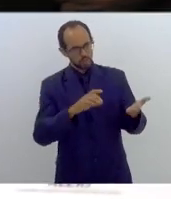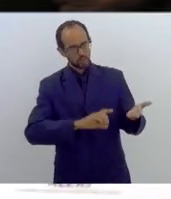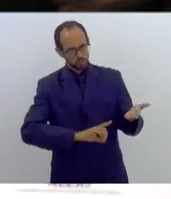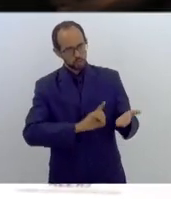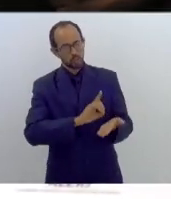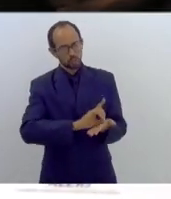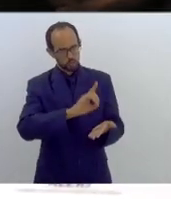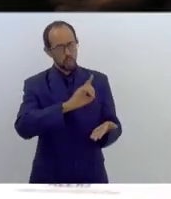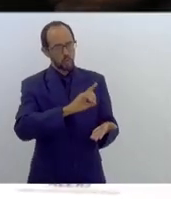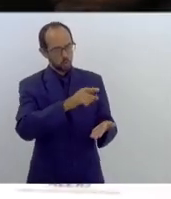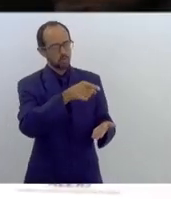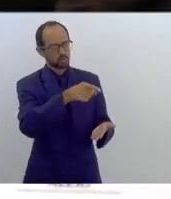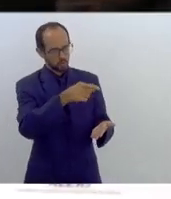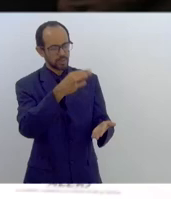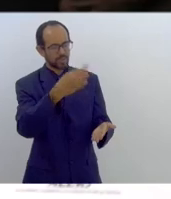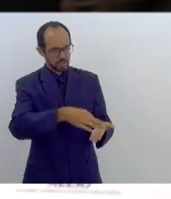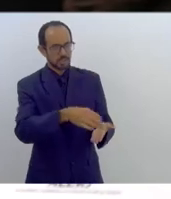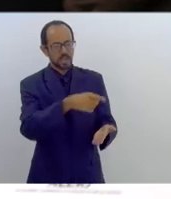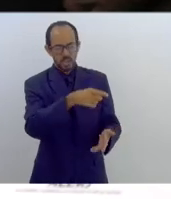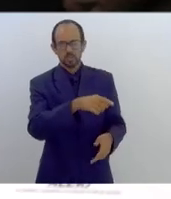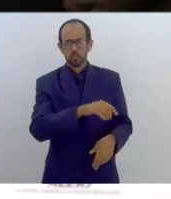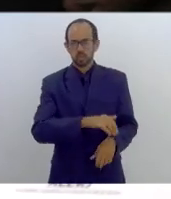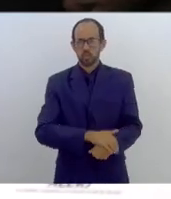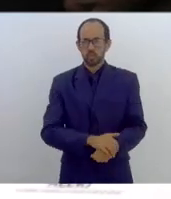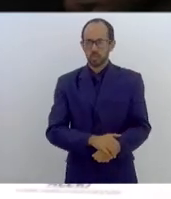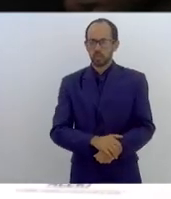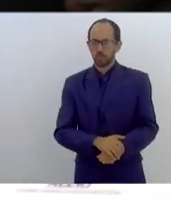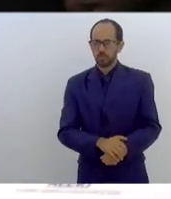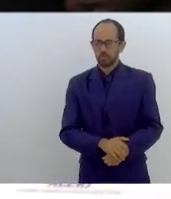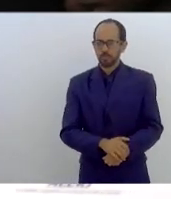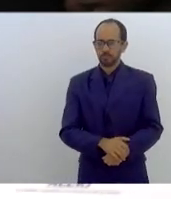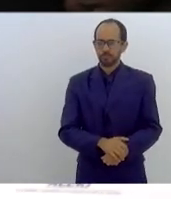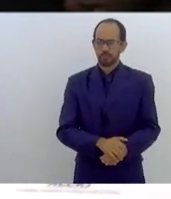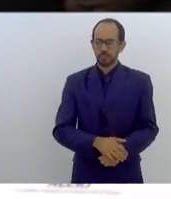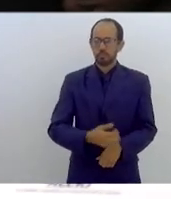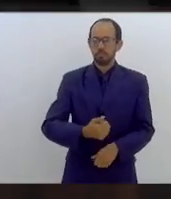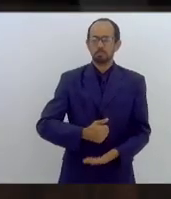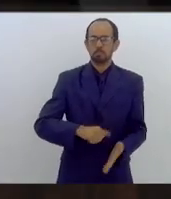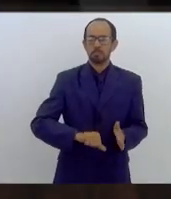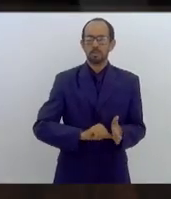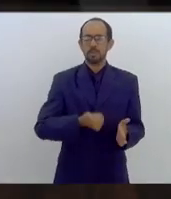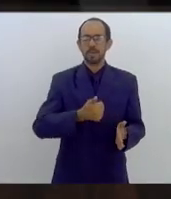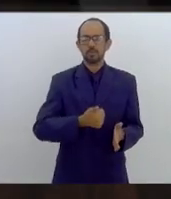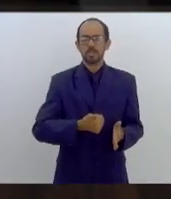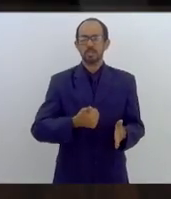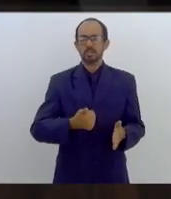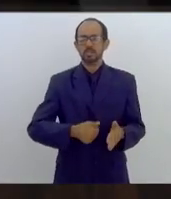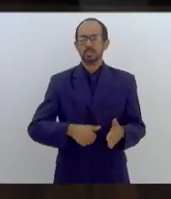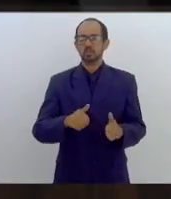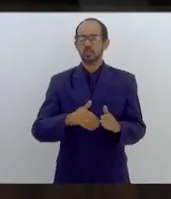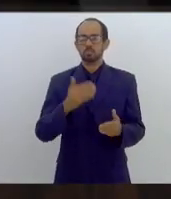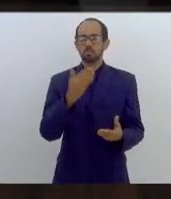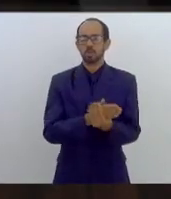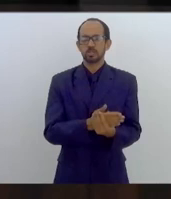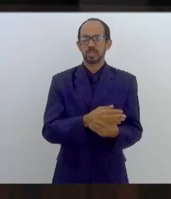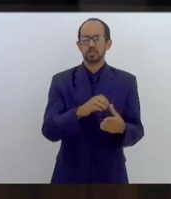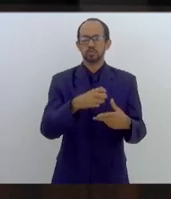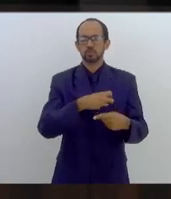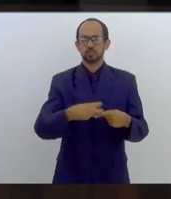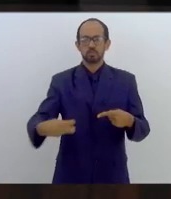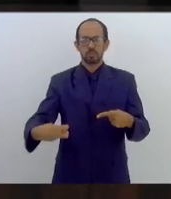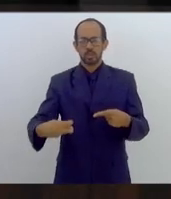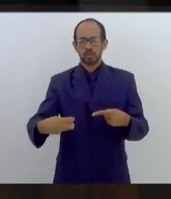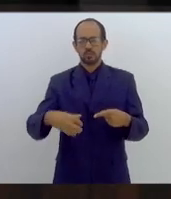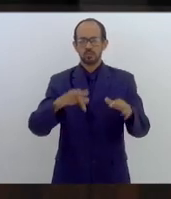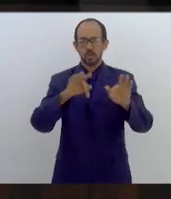rito estava certo. Foi a primeira vez que um processo de impeachment chega ao fim com a cassação de um